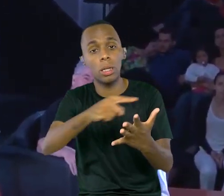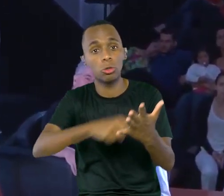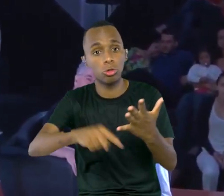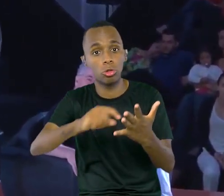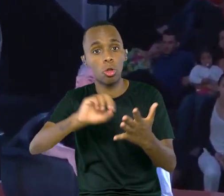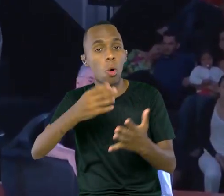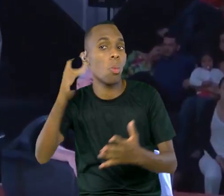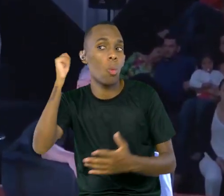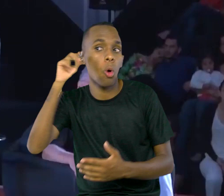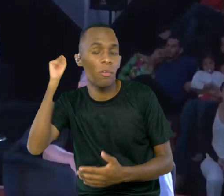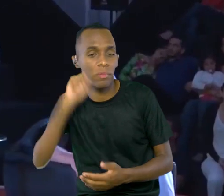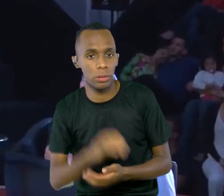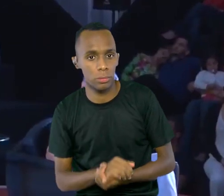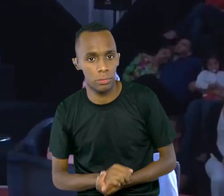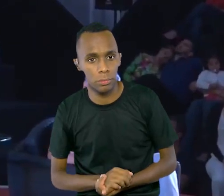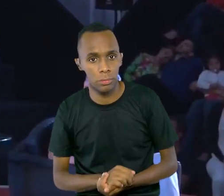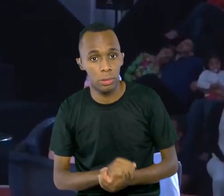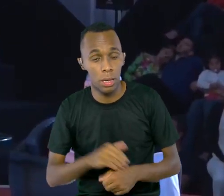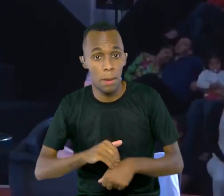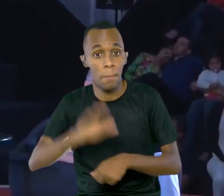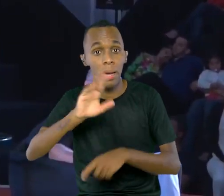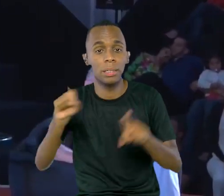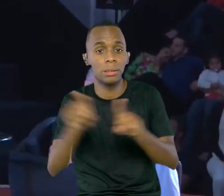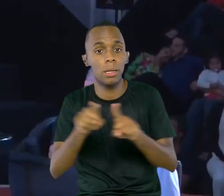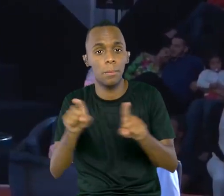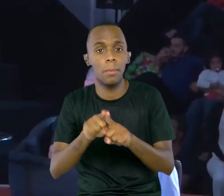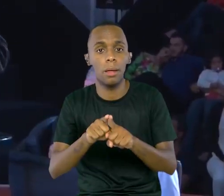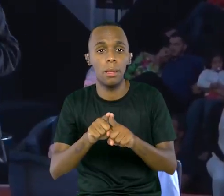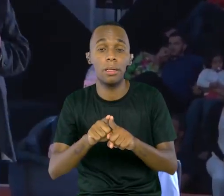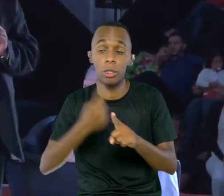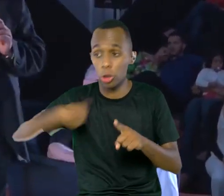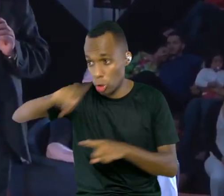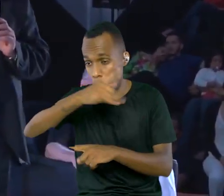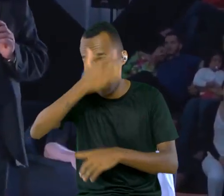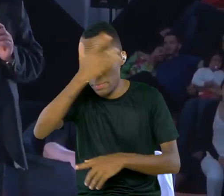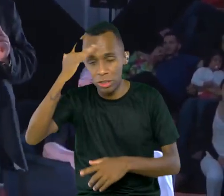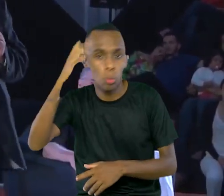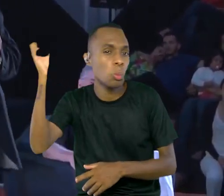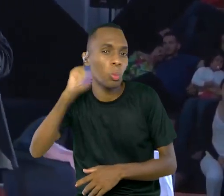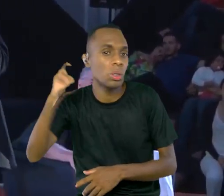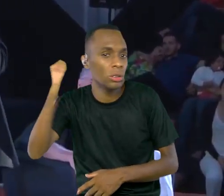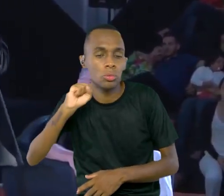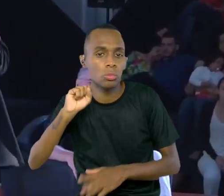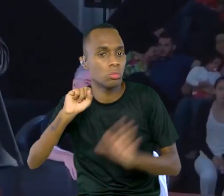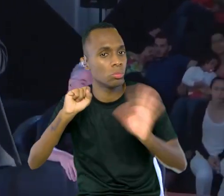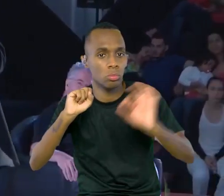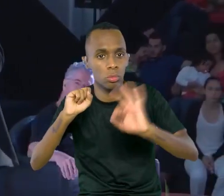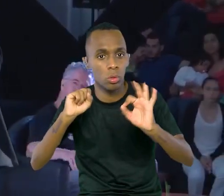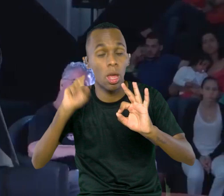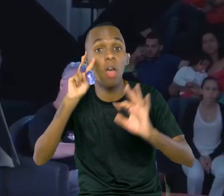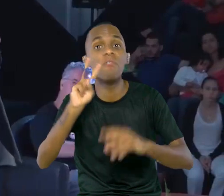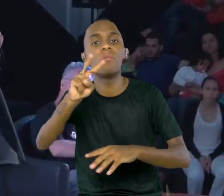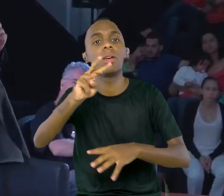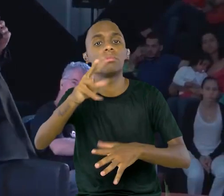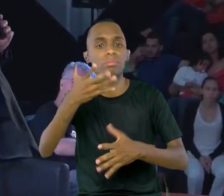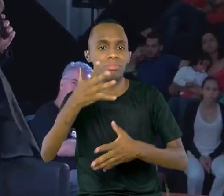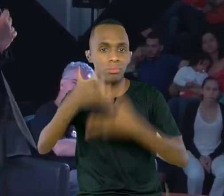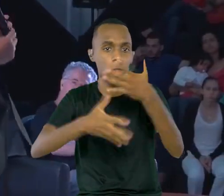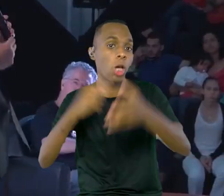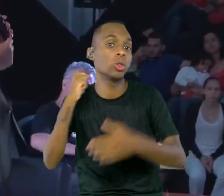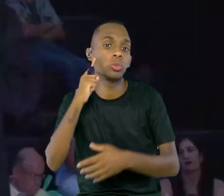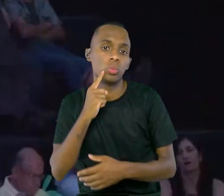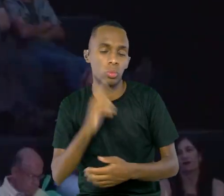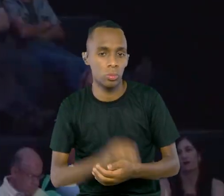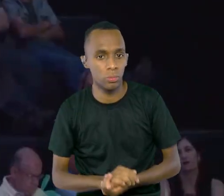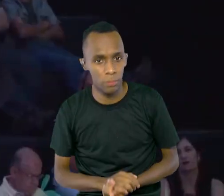os dedos ou com os ouvidos. Mas nós temos gente entre nós que não ouve com os ouvidos, ouve com os